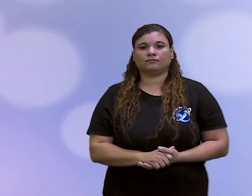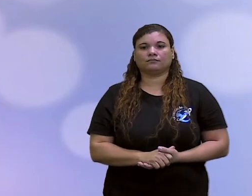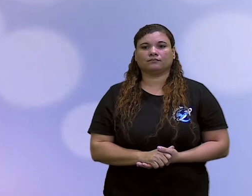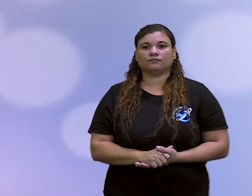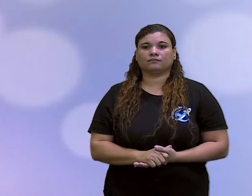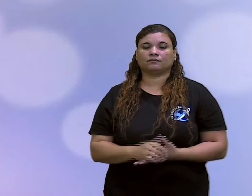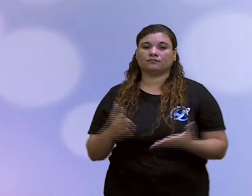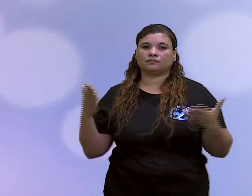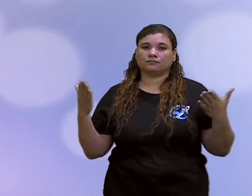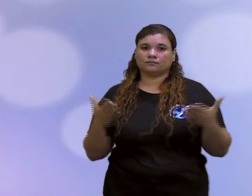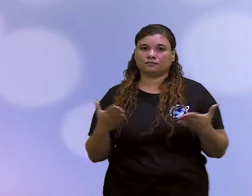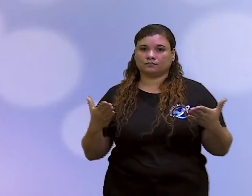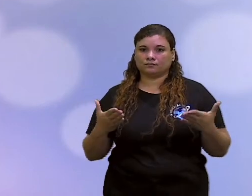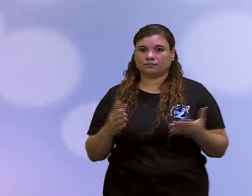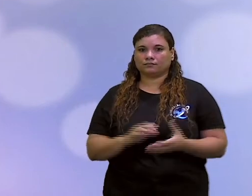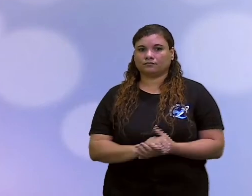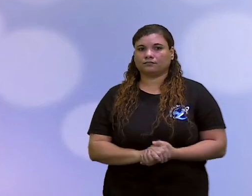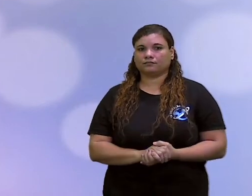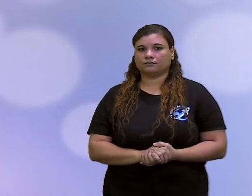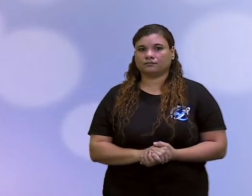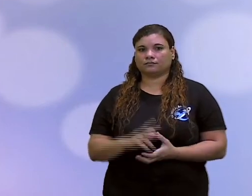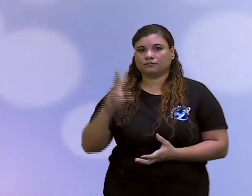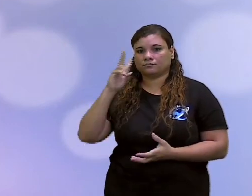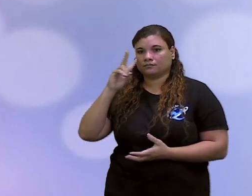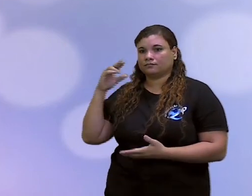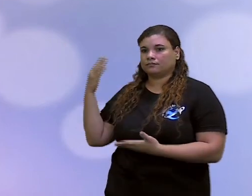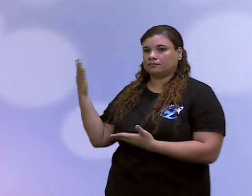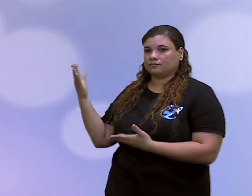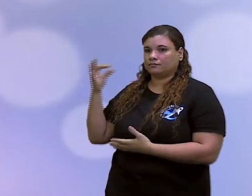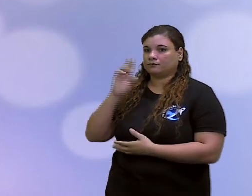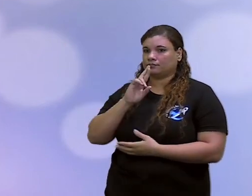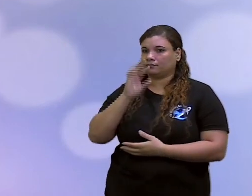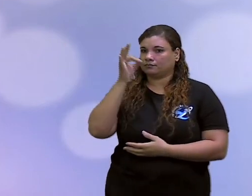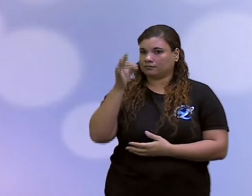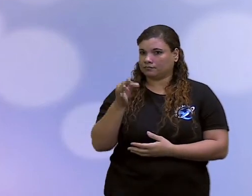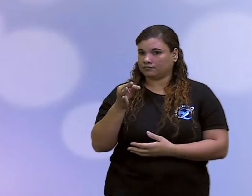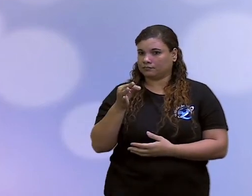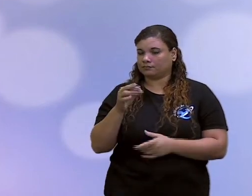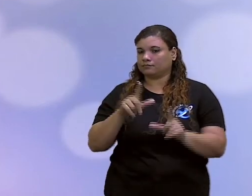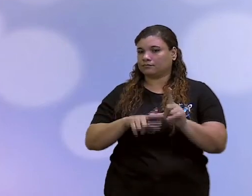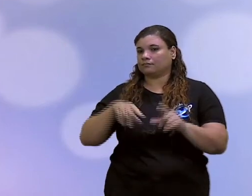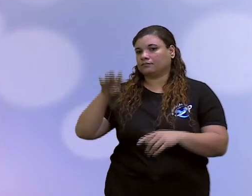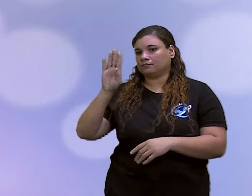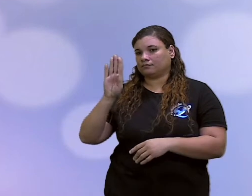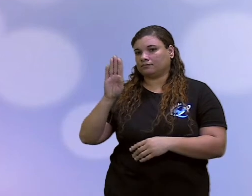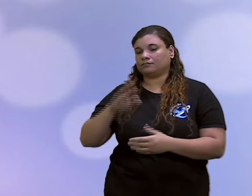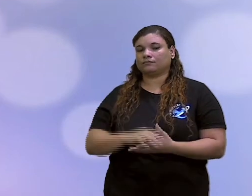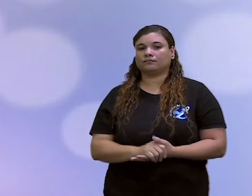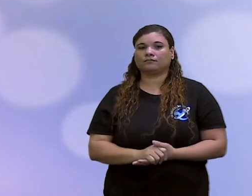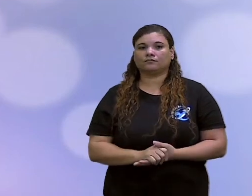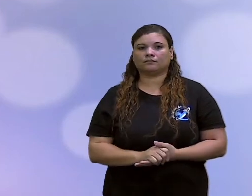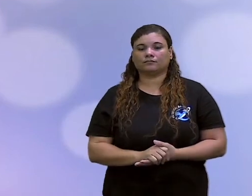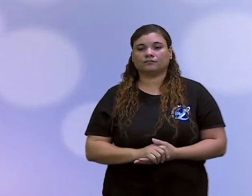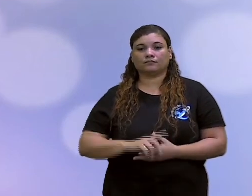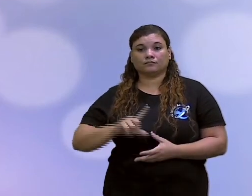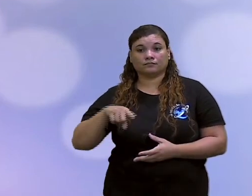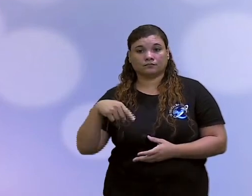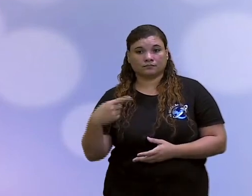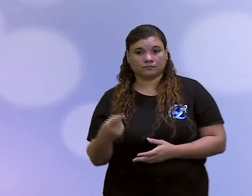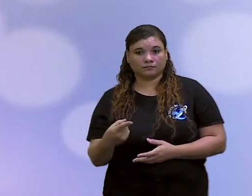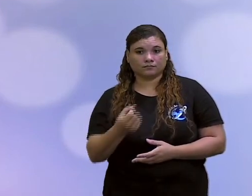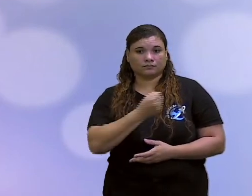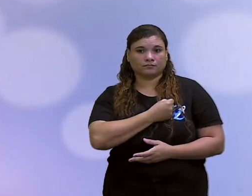Agora, aí teremos a resposta lá, modificar verbos, adjetivos e advérbios. Próximo exercício,